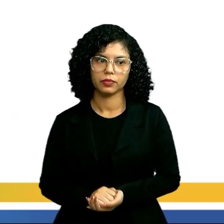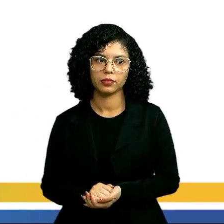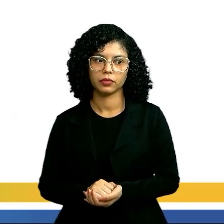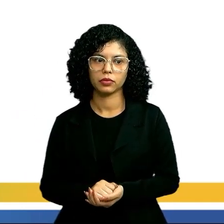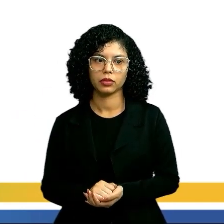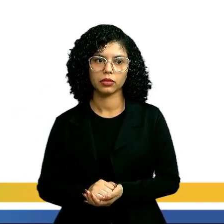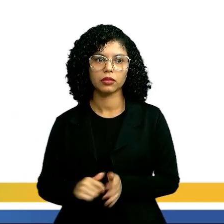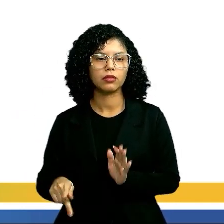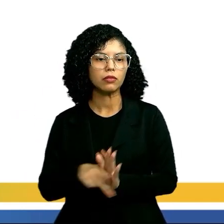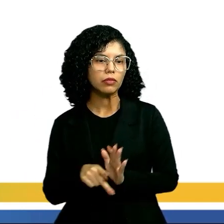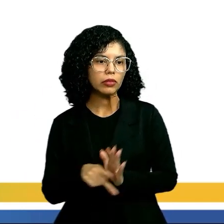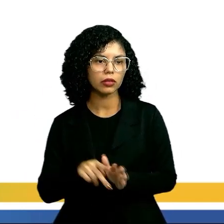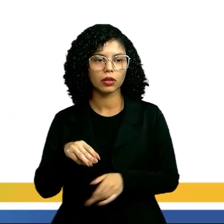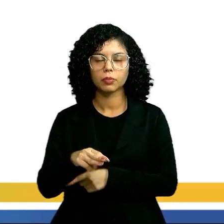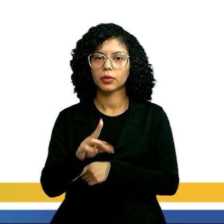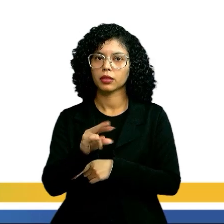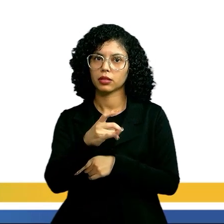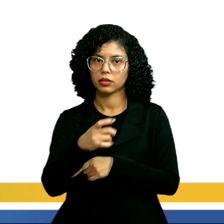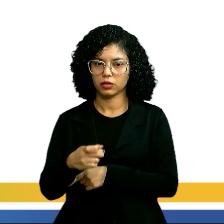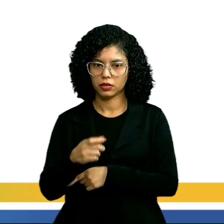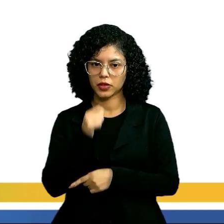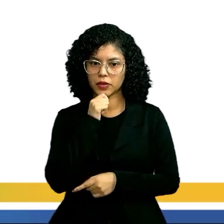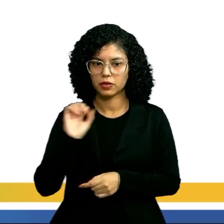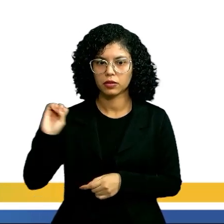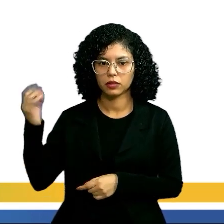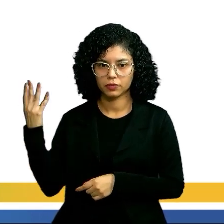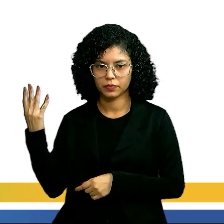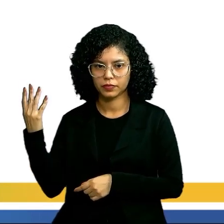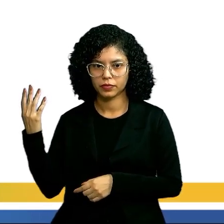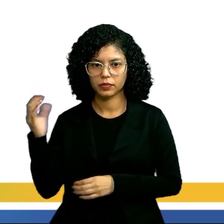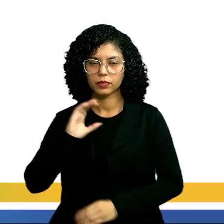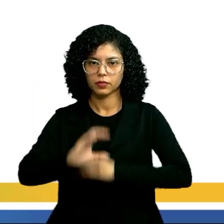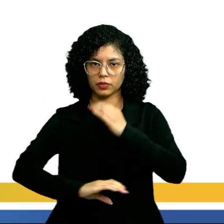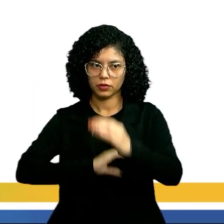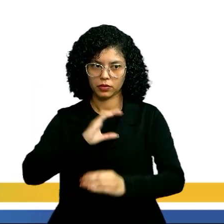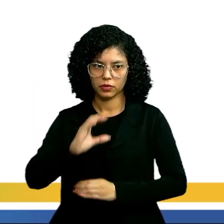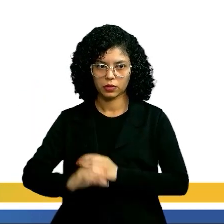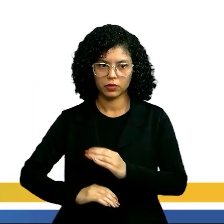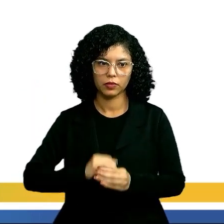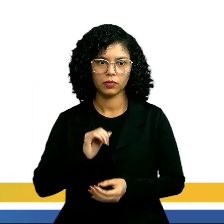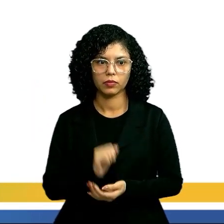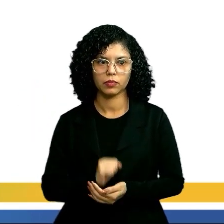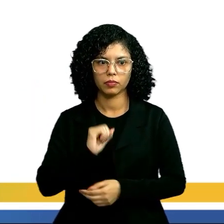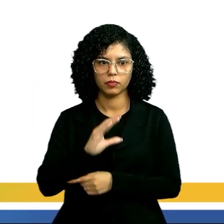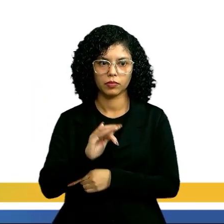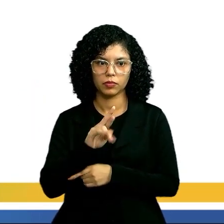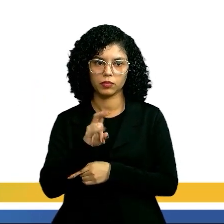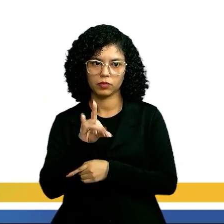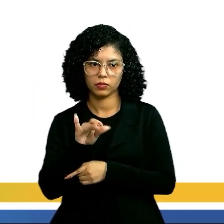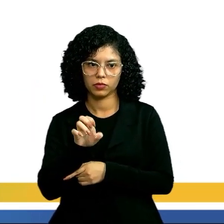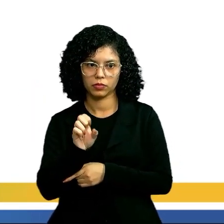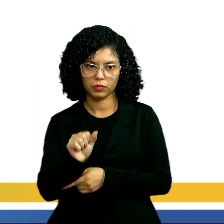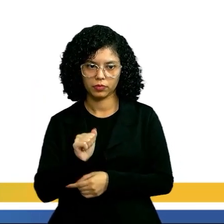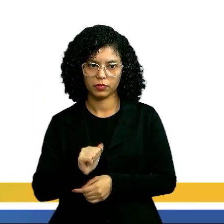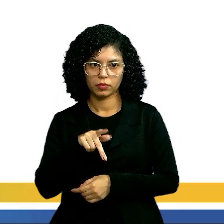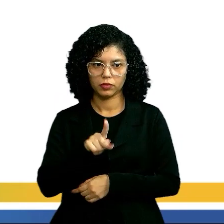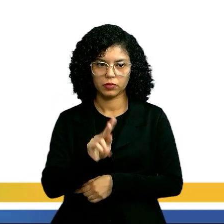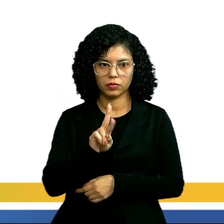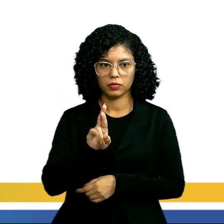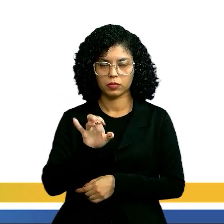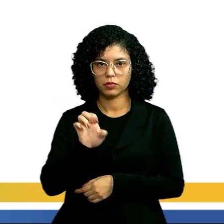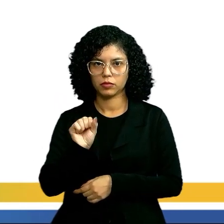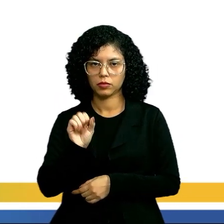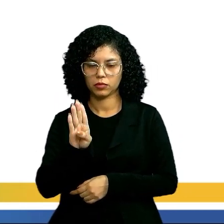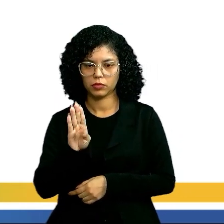para a matriz mitocondrial, onde acontece o ciclo de Krebs. Ok? Ciclo de Krebs é